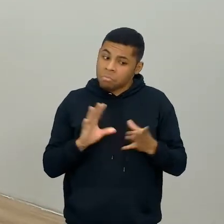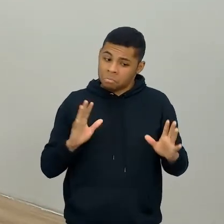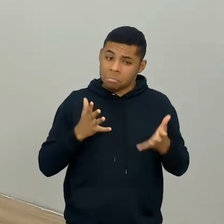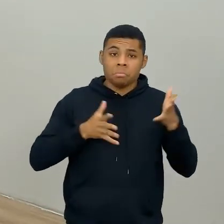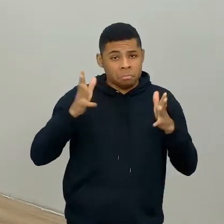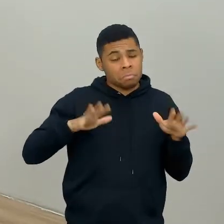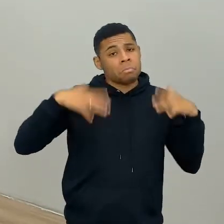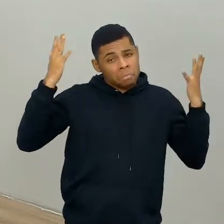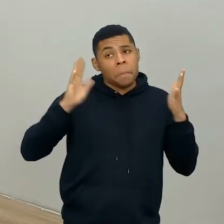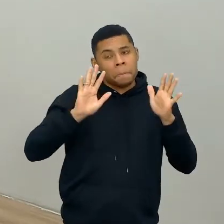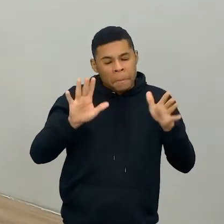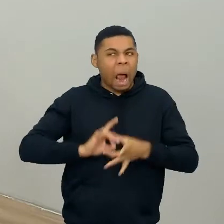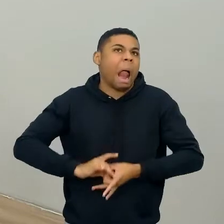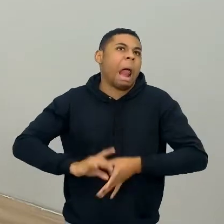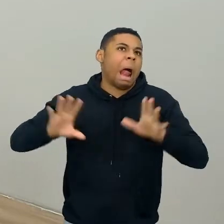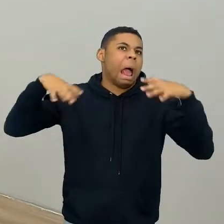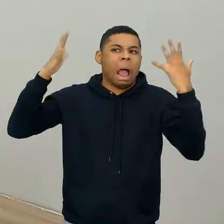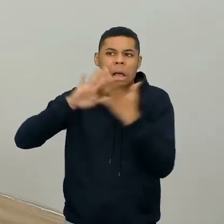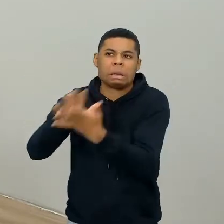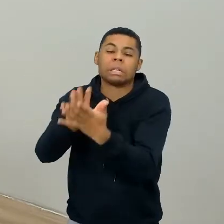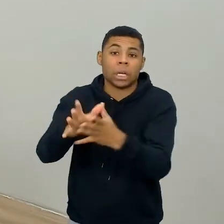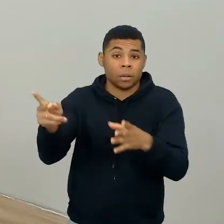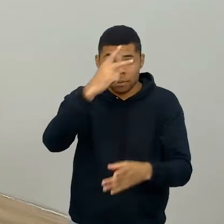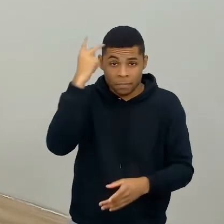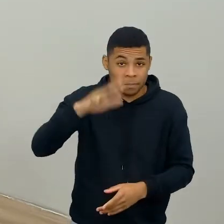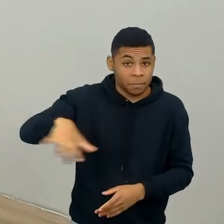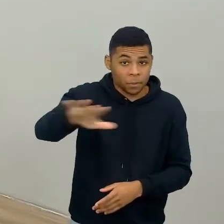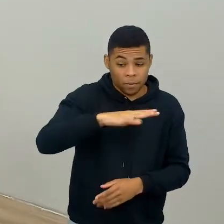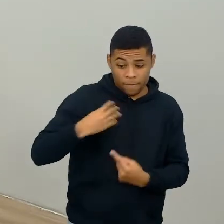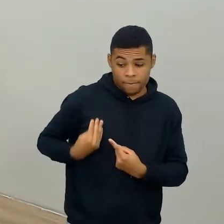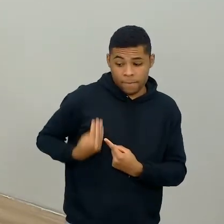deles aquele que eu até já comentei, o direito à vida.